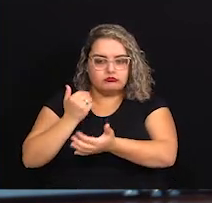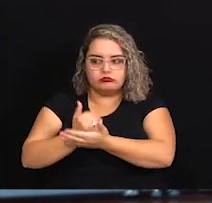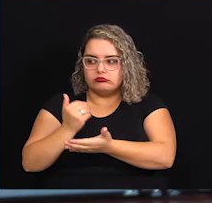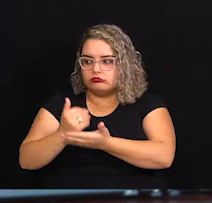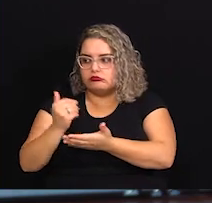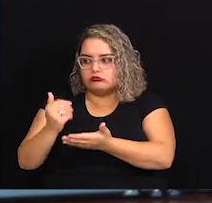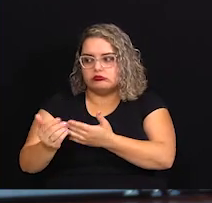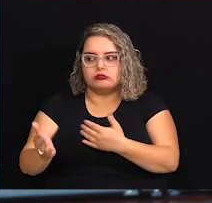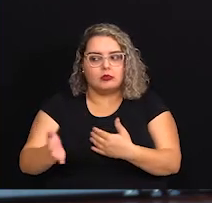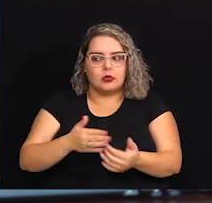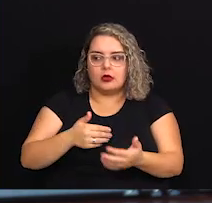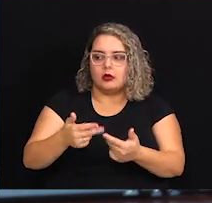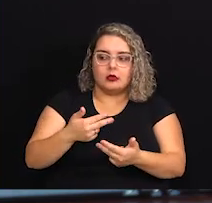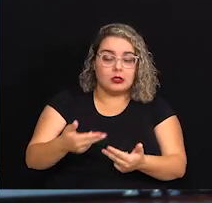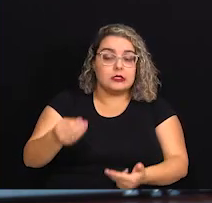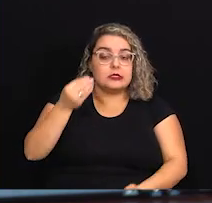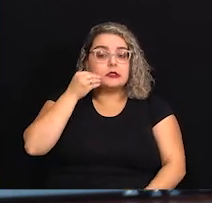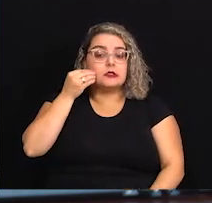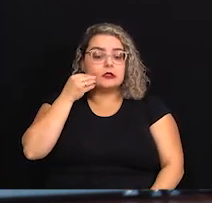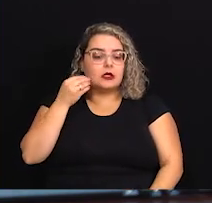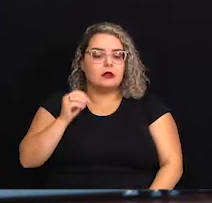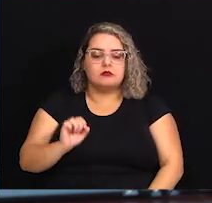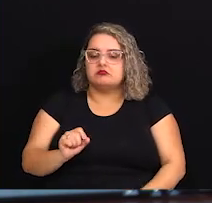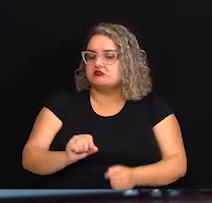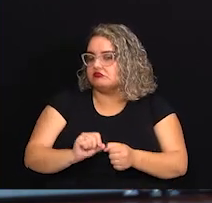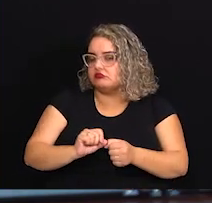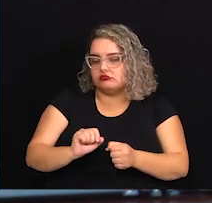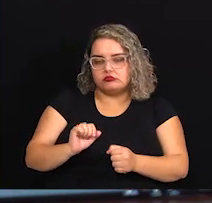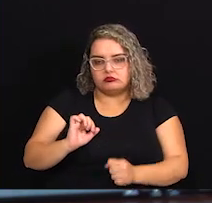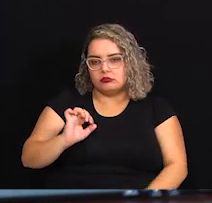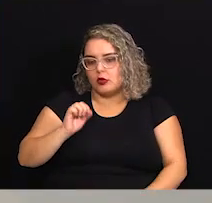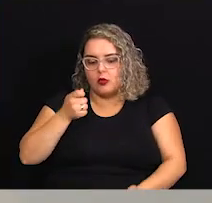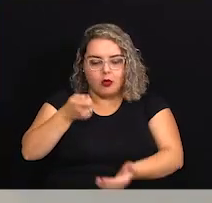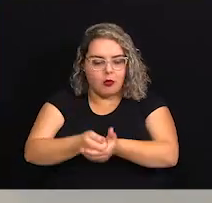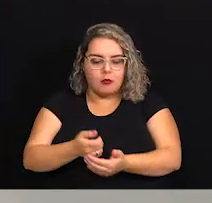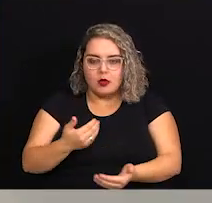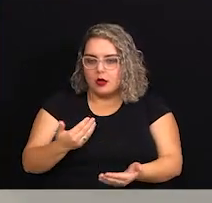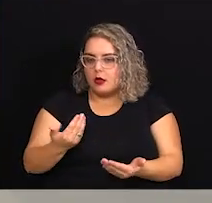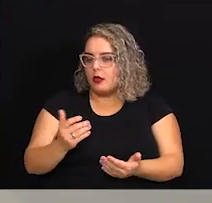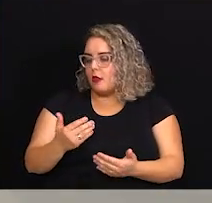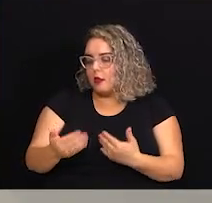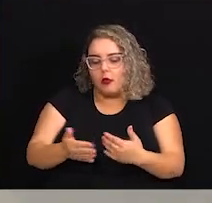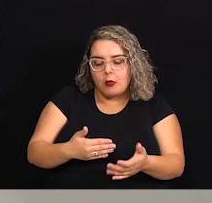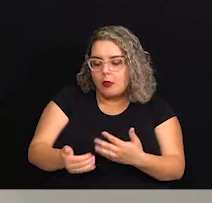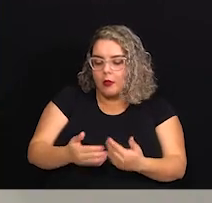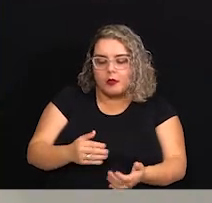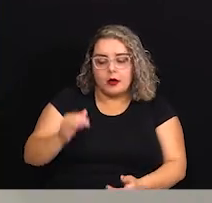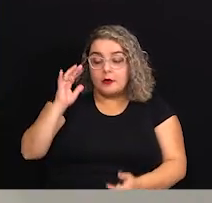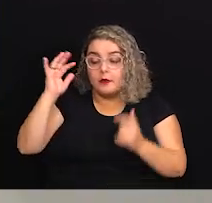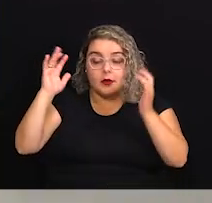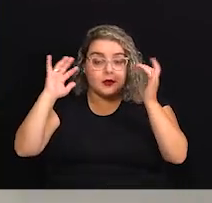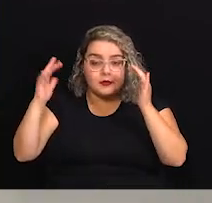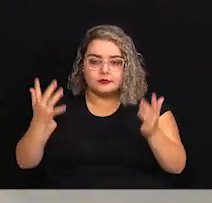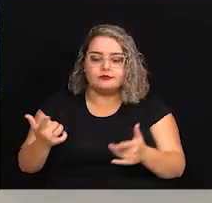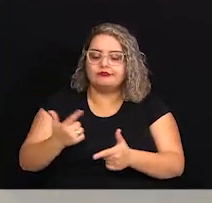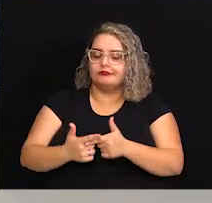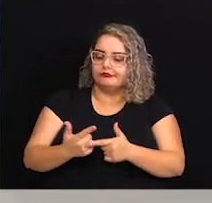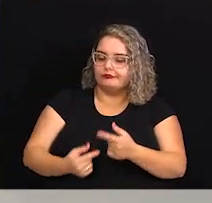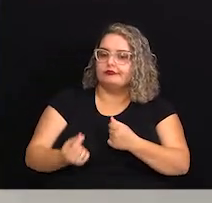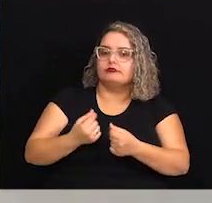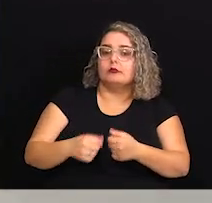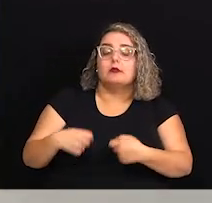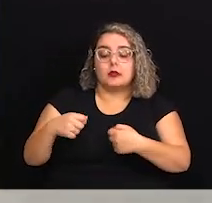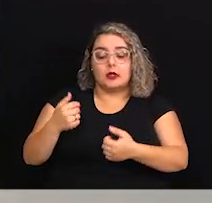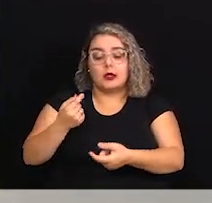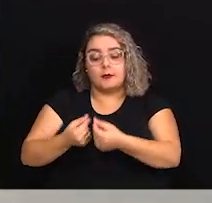de você tentar realizar qualquer sonho. E se a pessoa está com problemas financeiros e por isso ela precisa